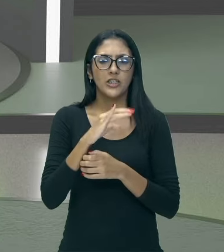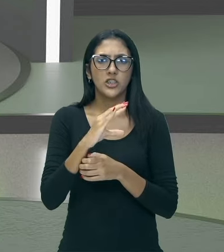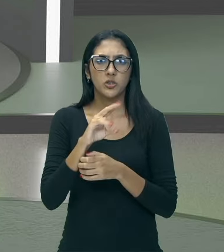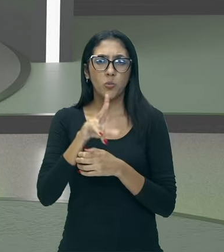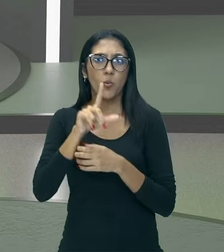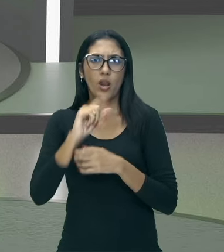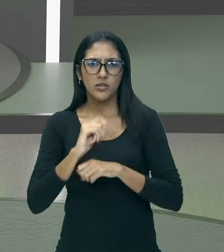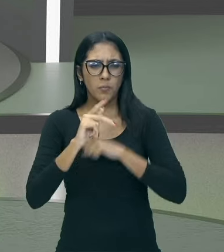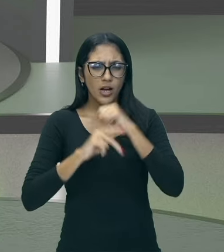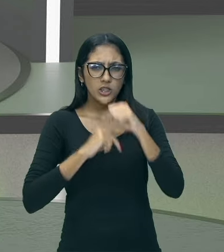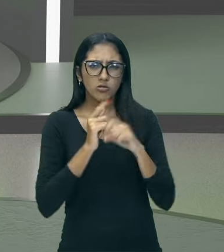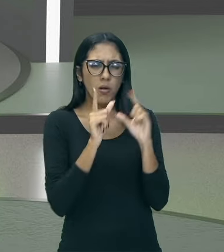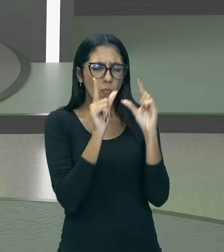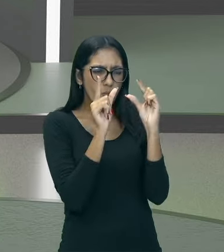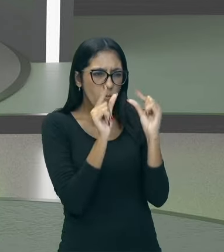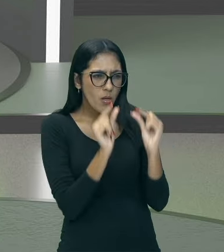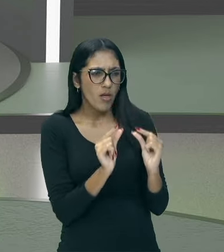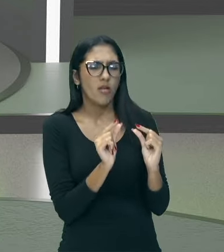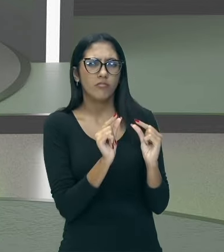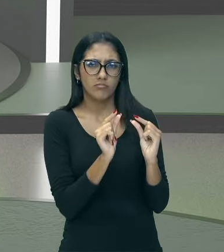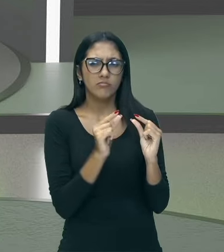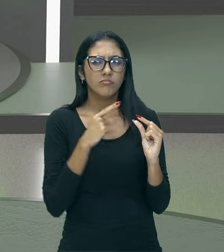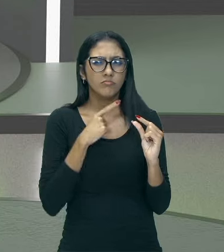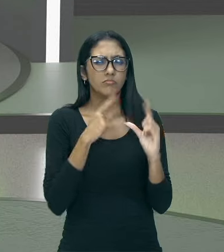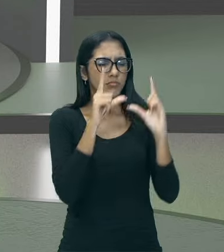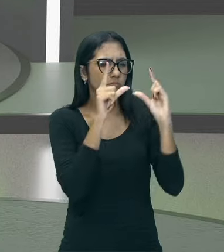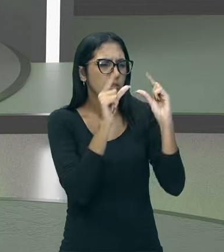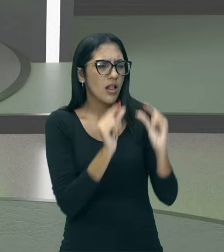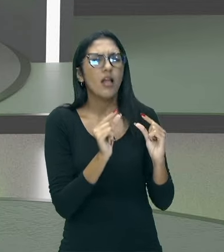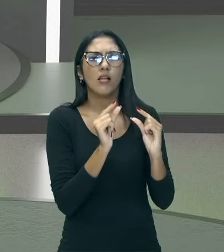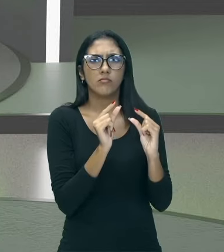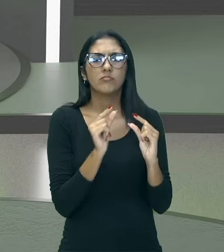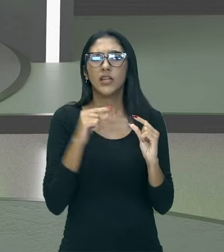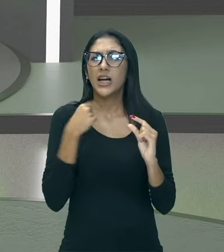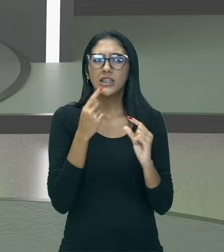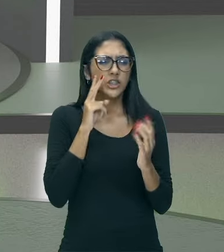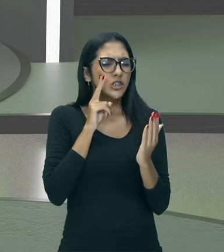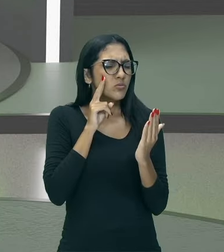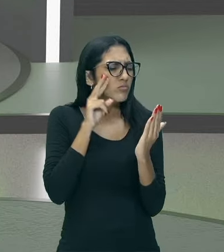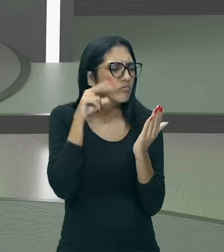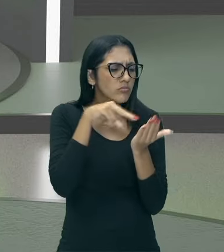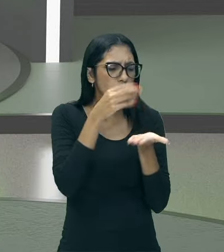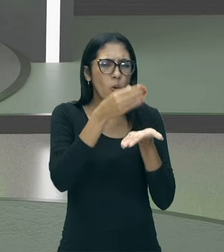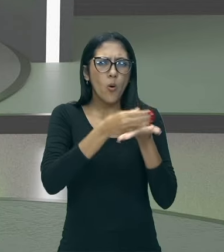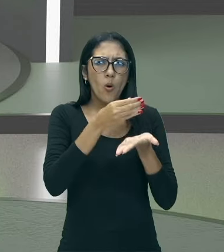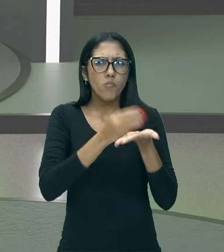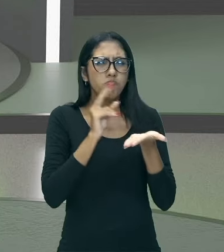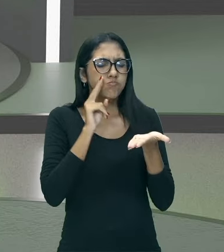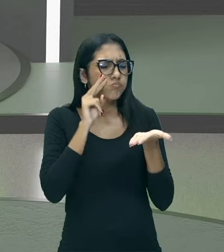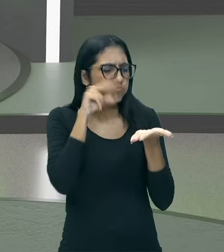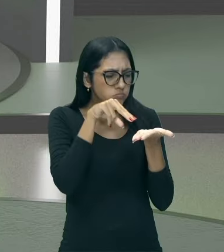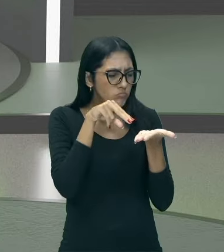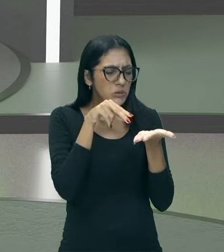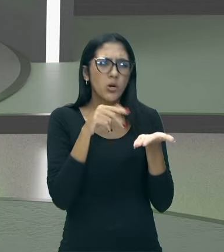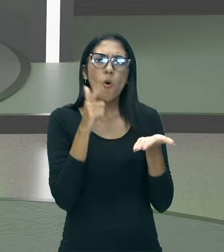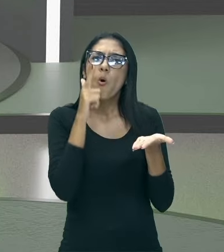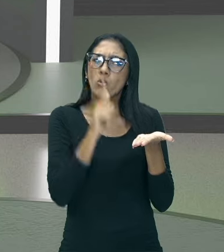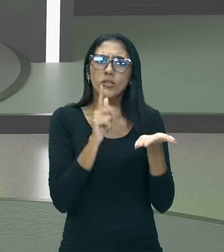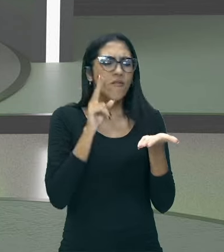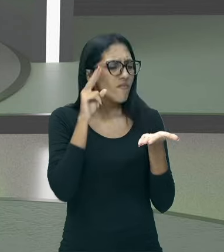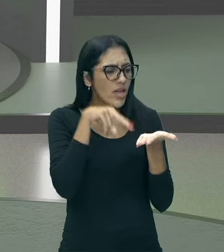muito pequenas, né? Tanto que a olho nu a gente não consegue visualizar o sal. Consegue visualizar?